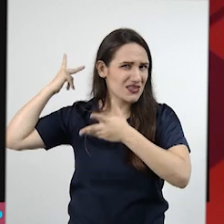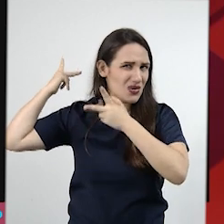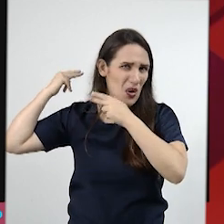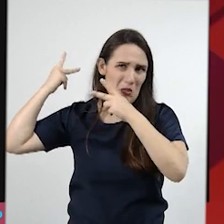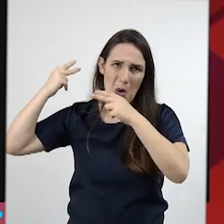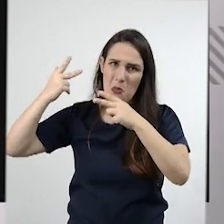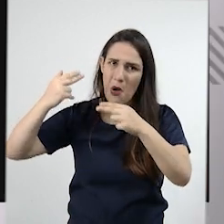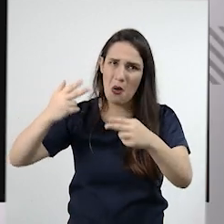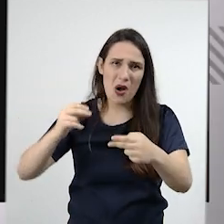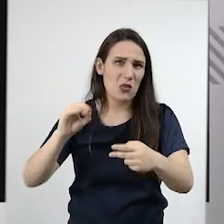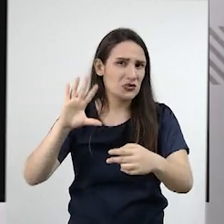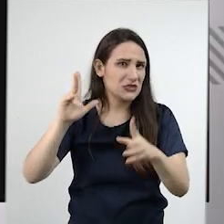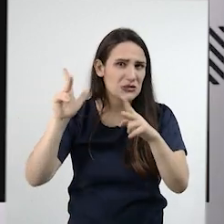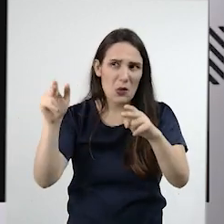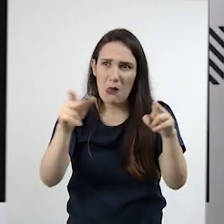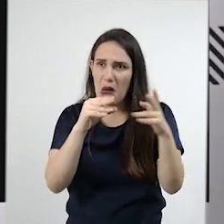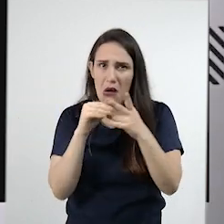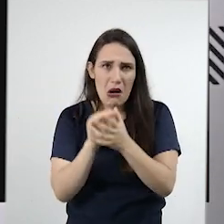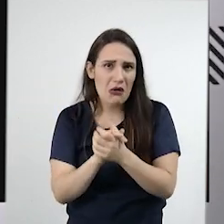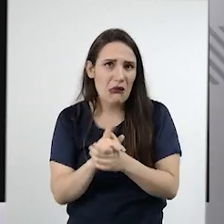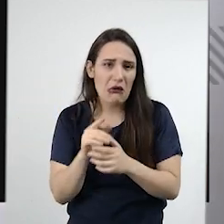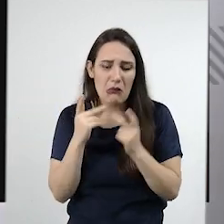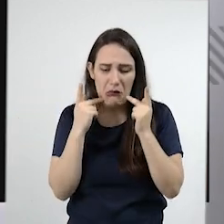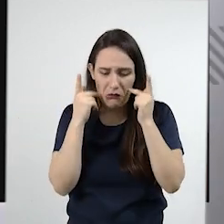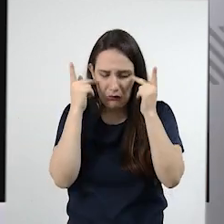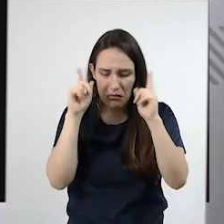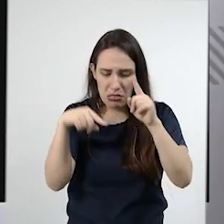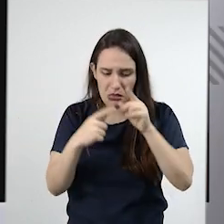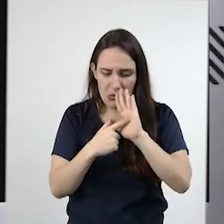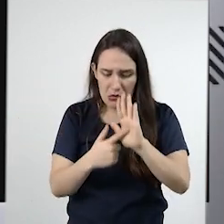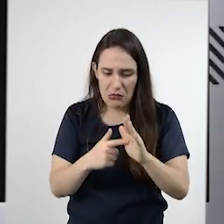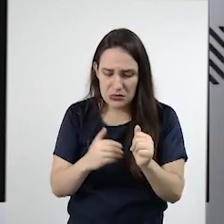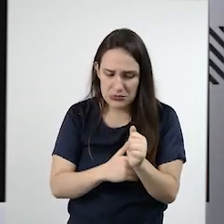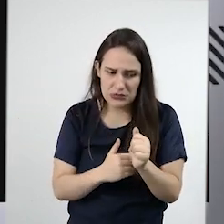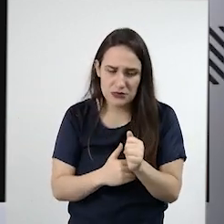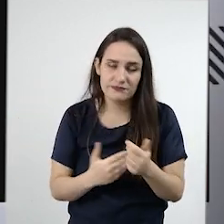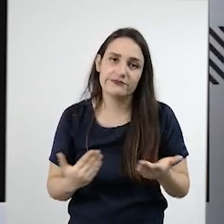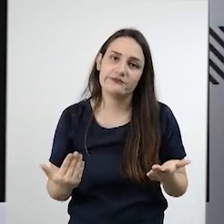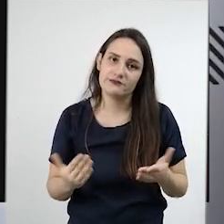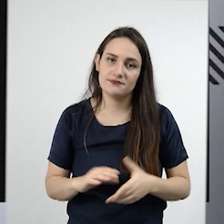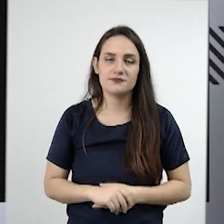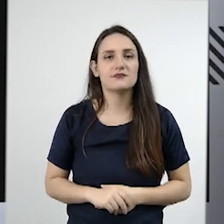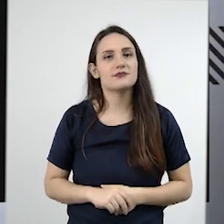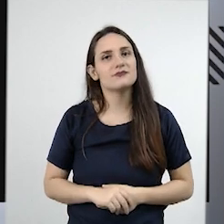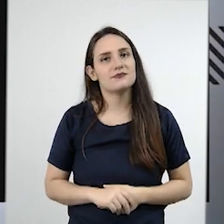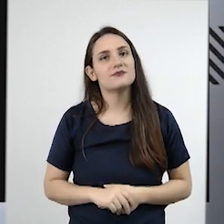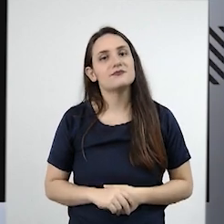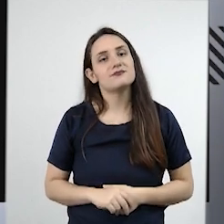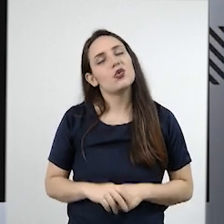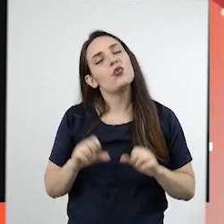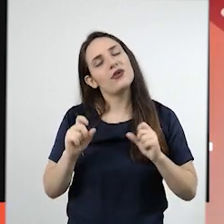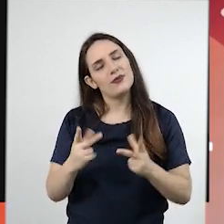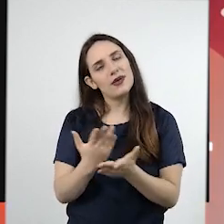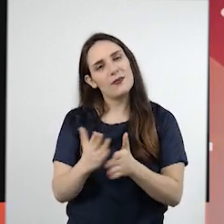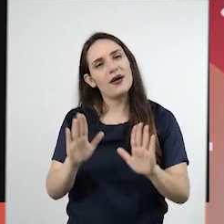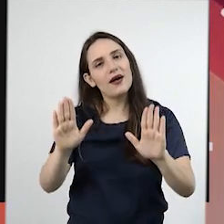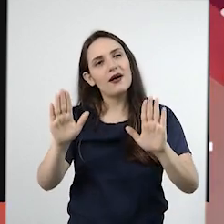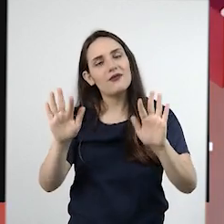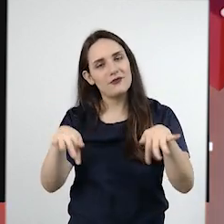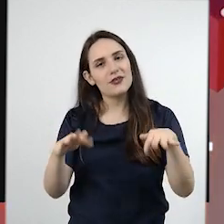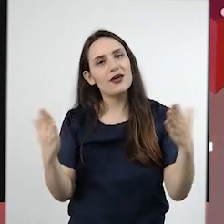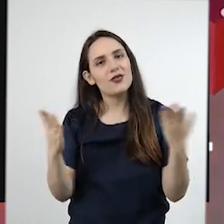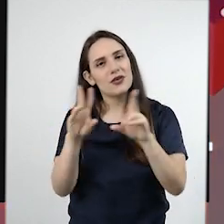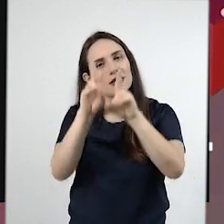situação constrangedora, infelizmente. Bom, e para a gente fechar essa questão aí dos